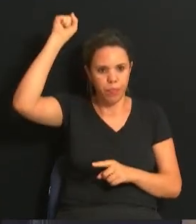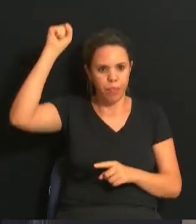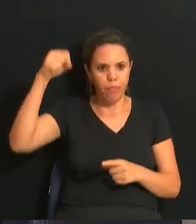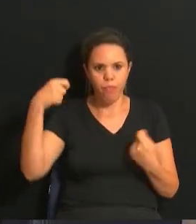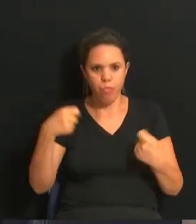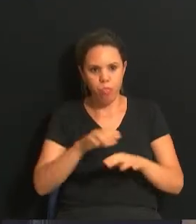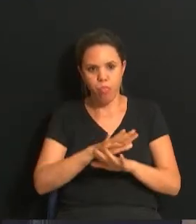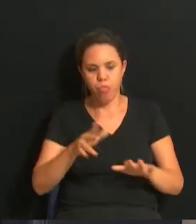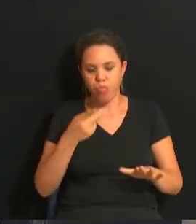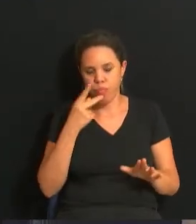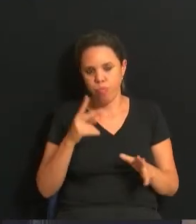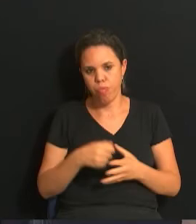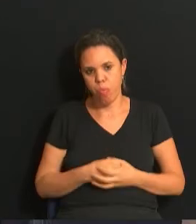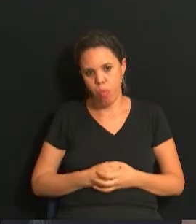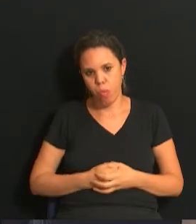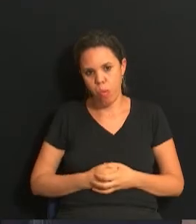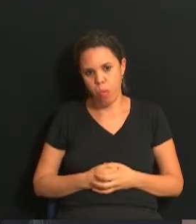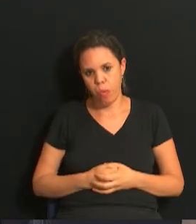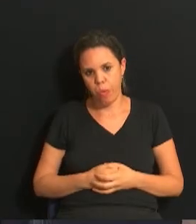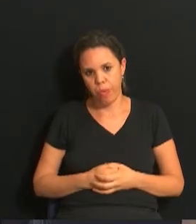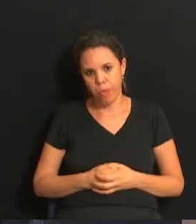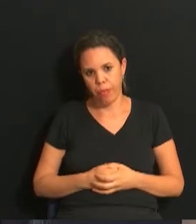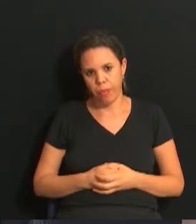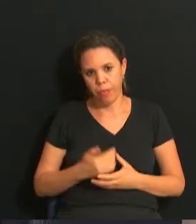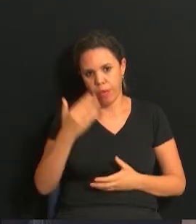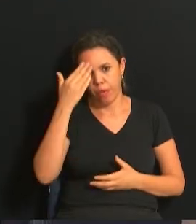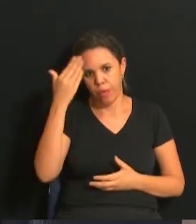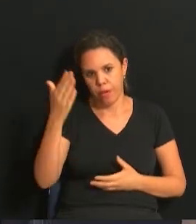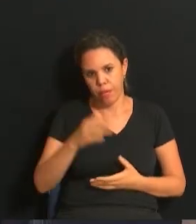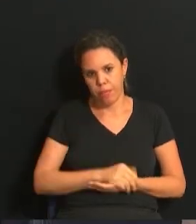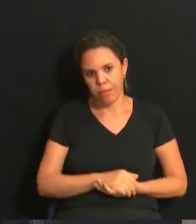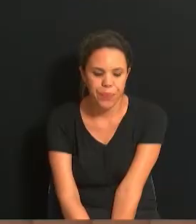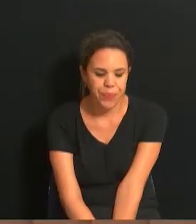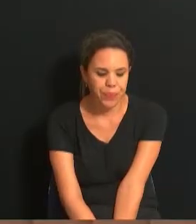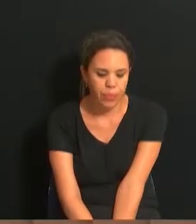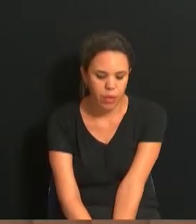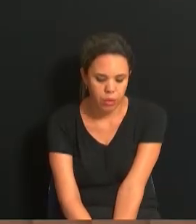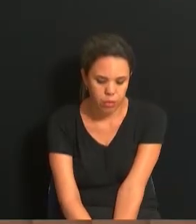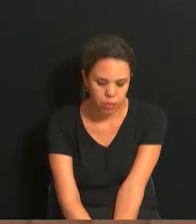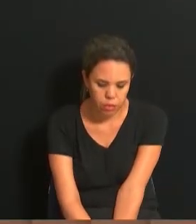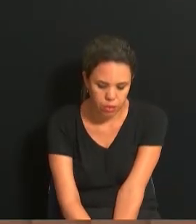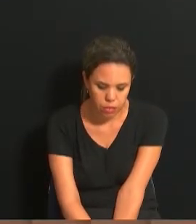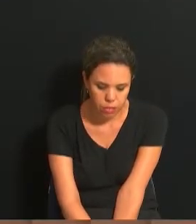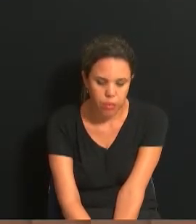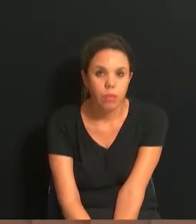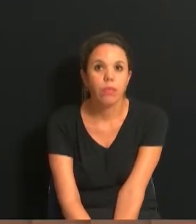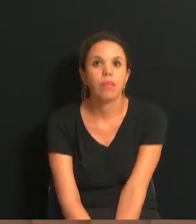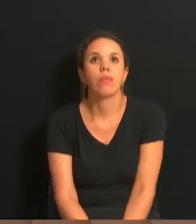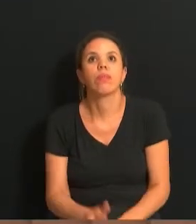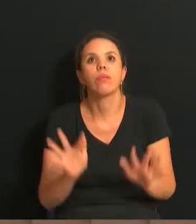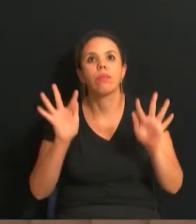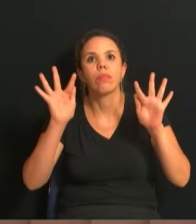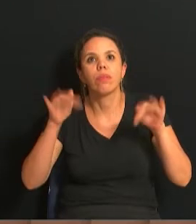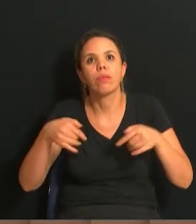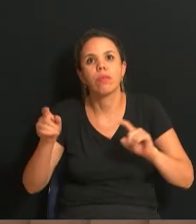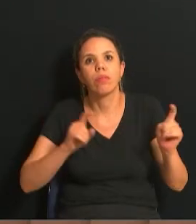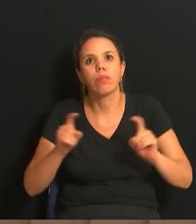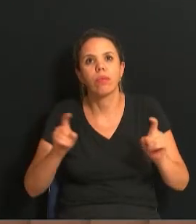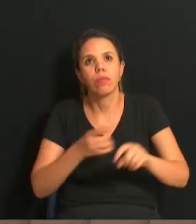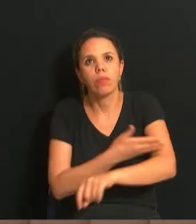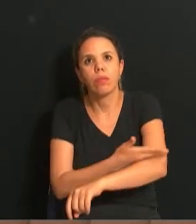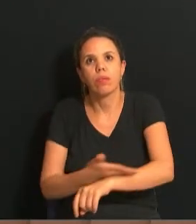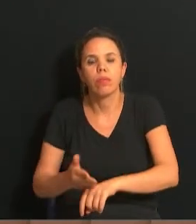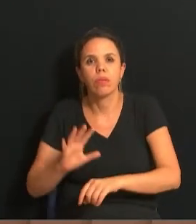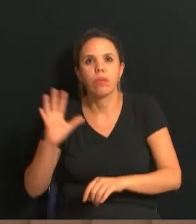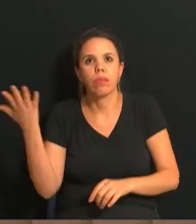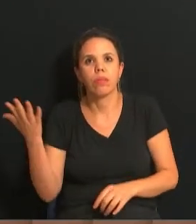falar sobre ela. Obrigada. Está encerrada esta reunião ordinária que